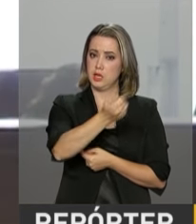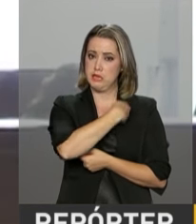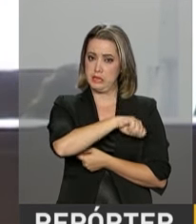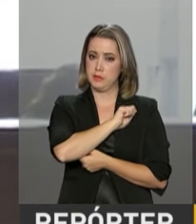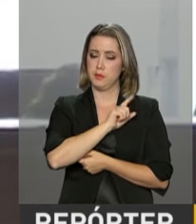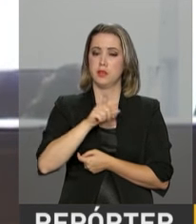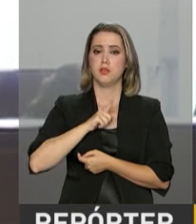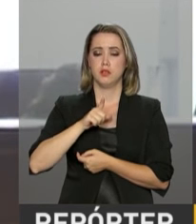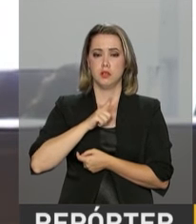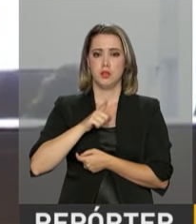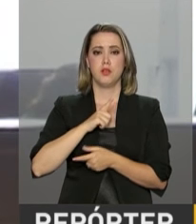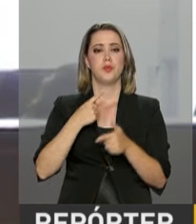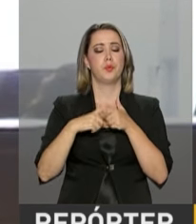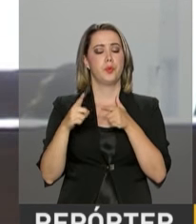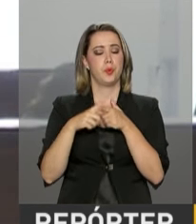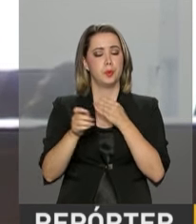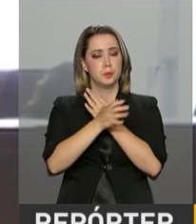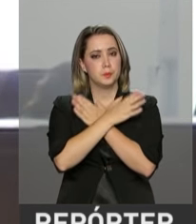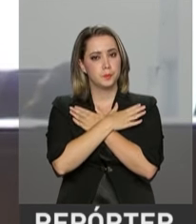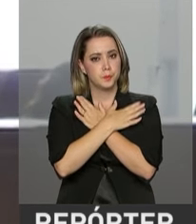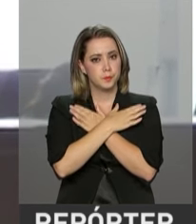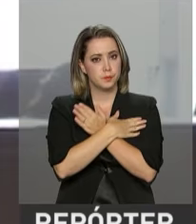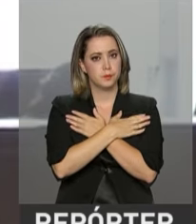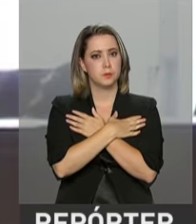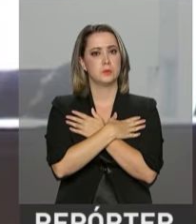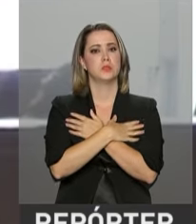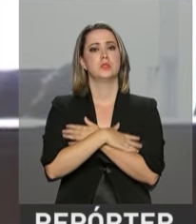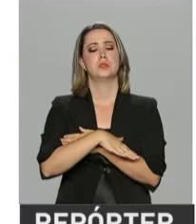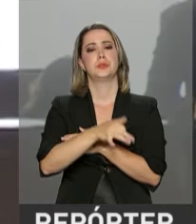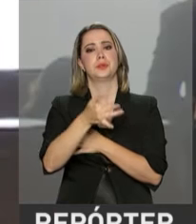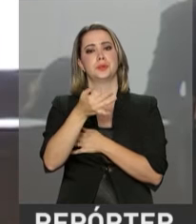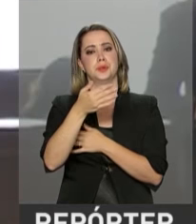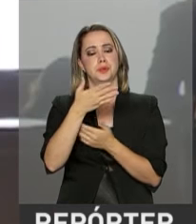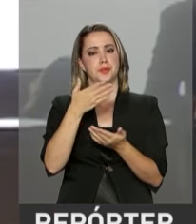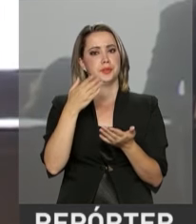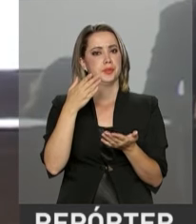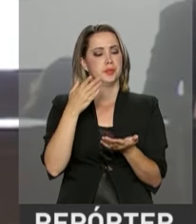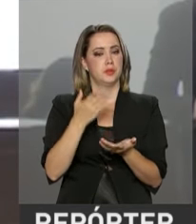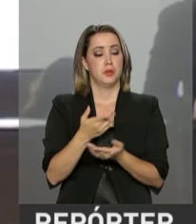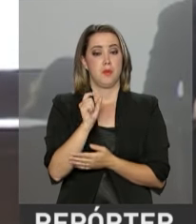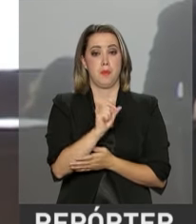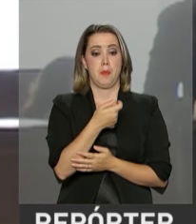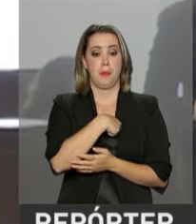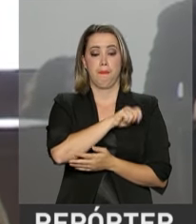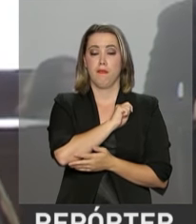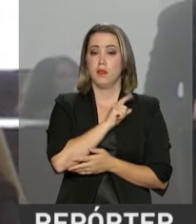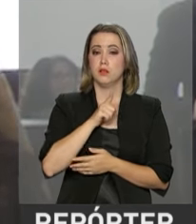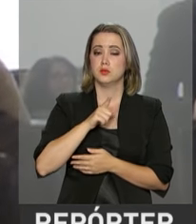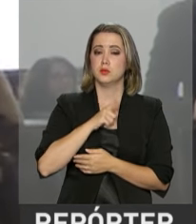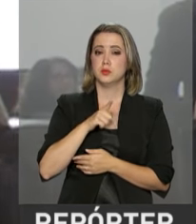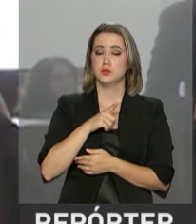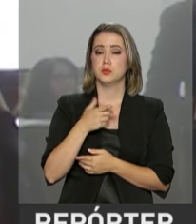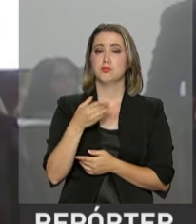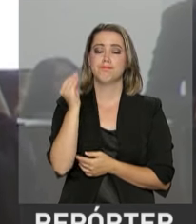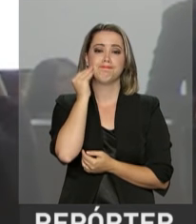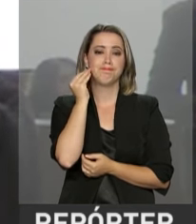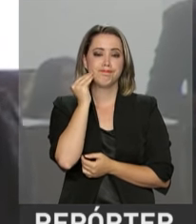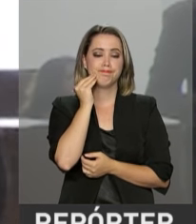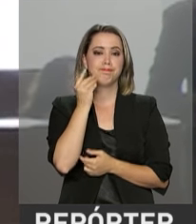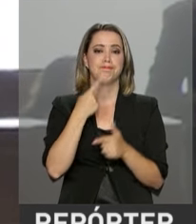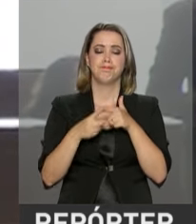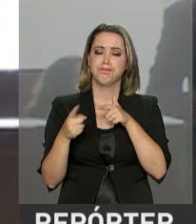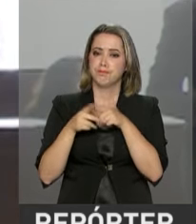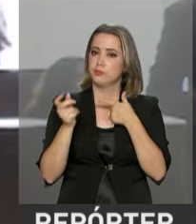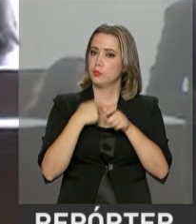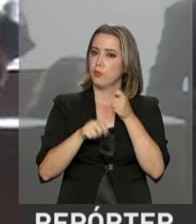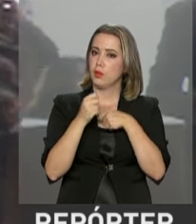com o desemprego com desesperança a espanha tem uma experiência de crise que ver